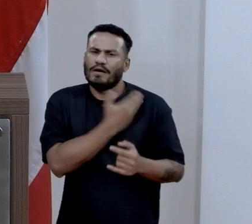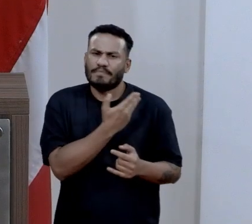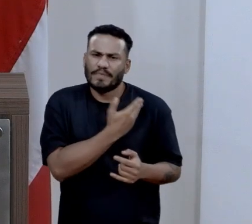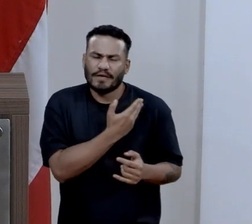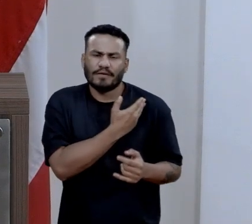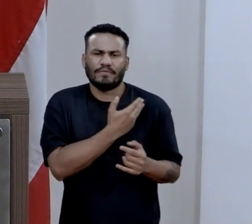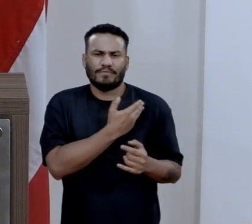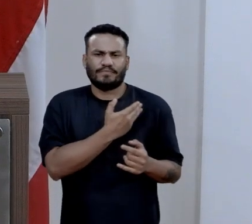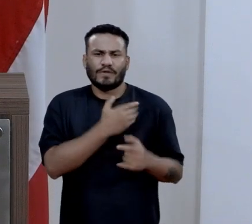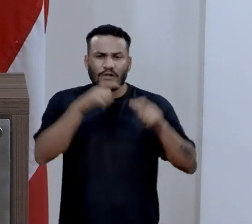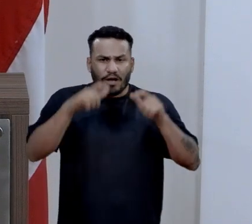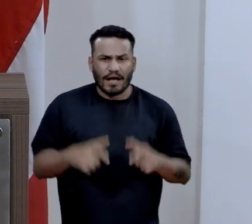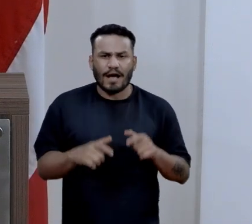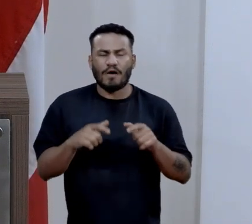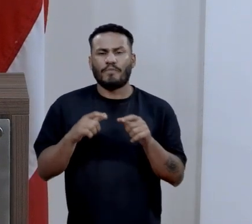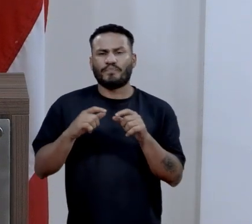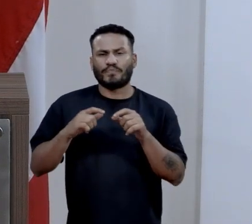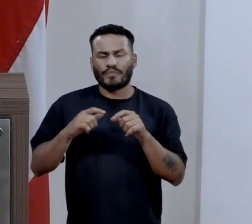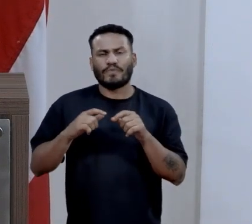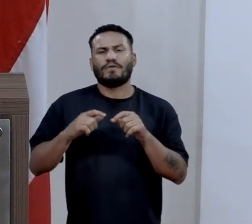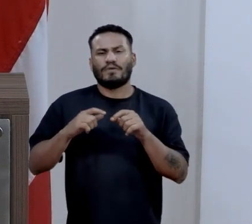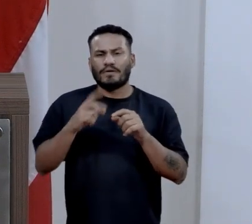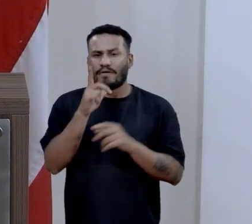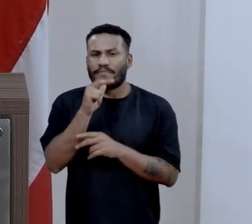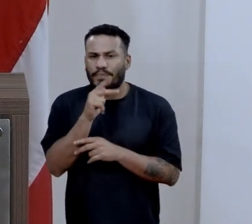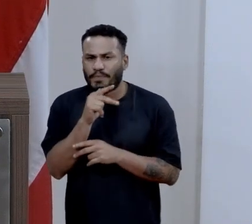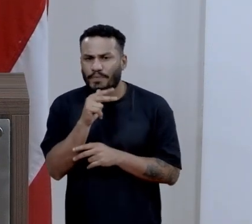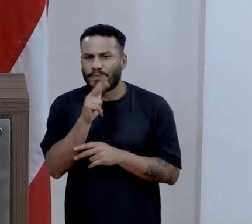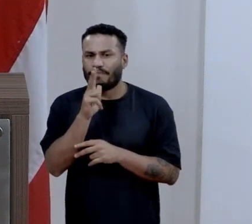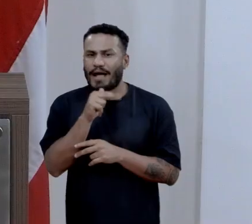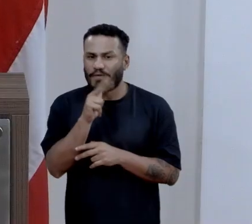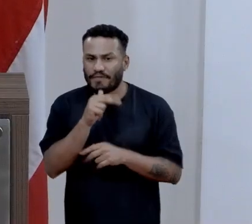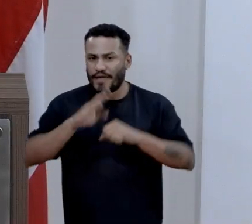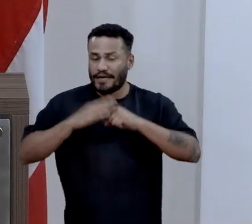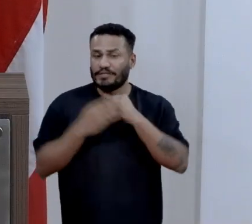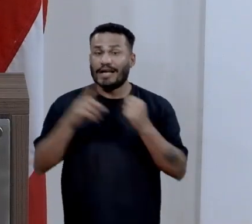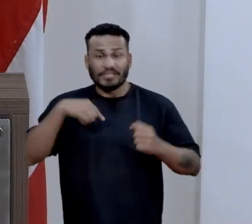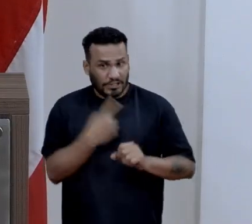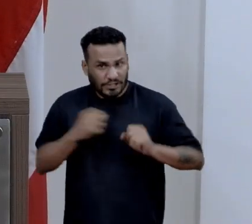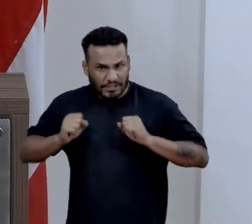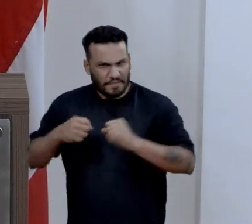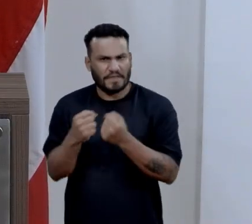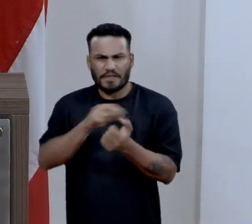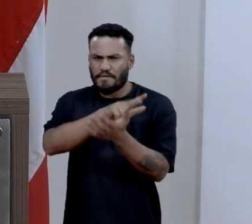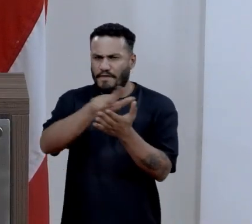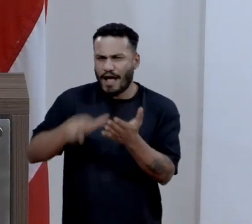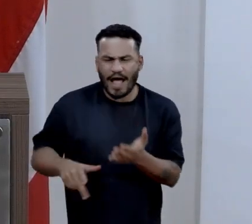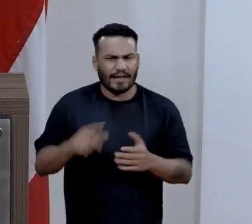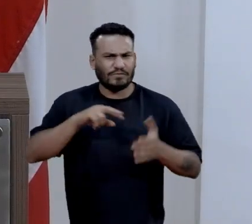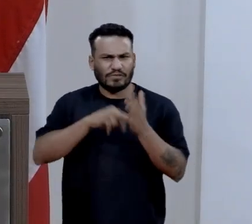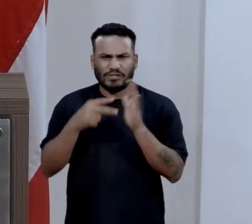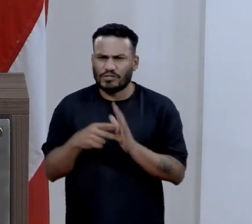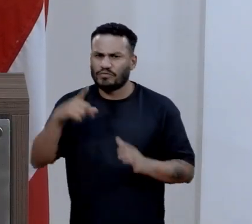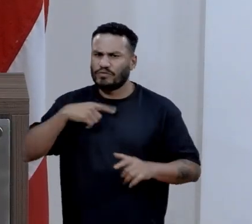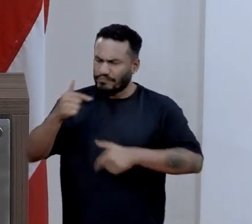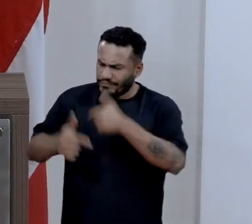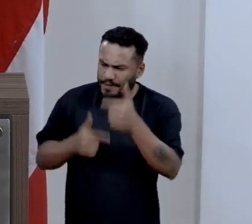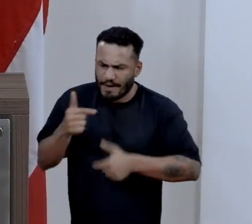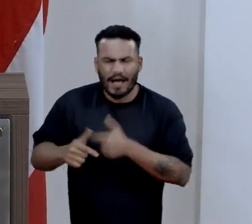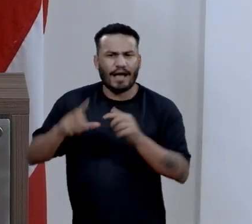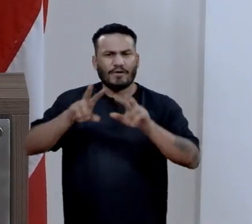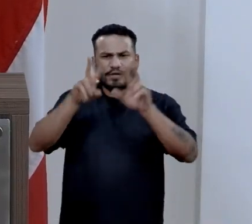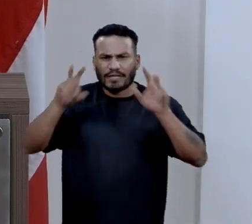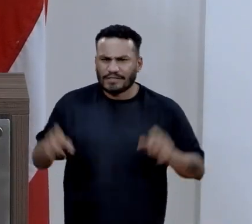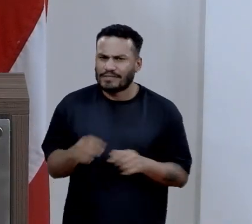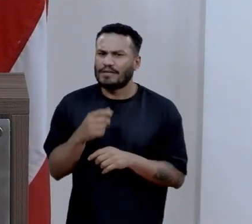Água Verde, uma instituição que também a gente já por diversas vezes defendeu aqui, no sentido da gente ter os serviços, ter a questão